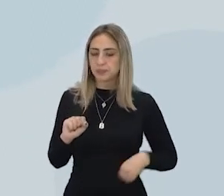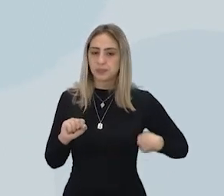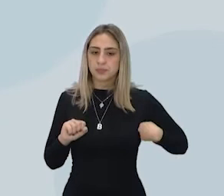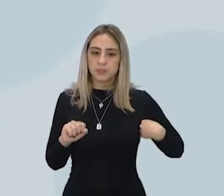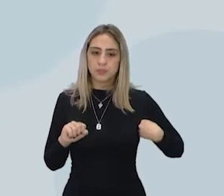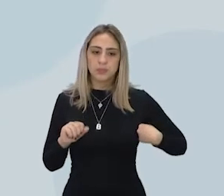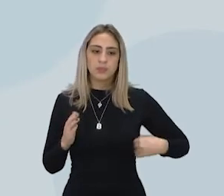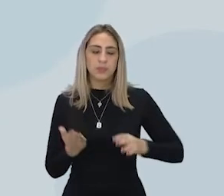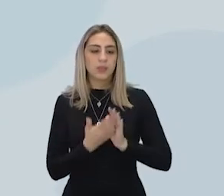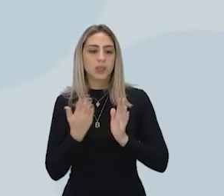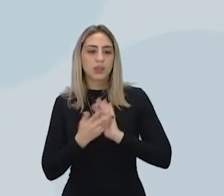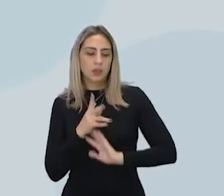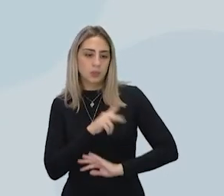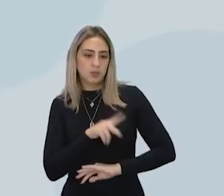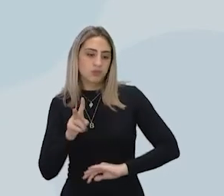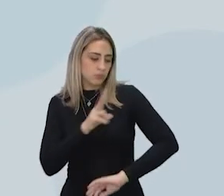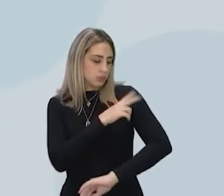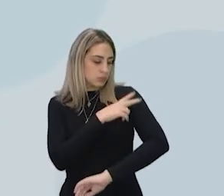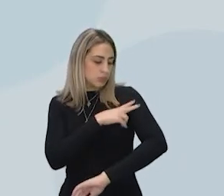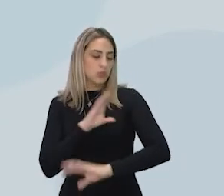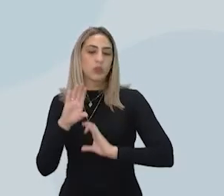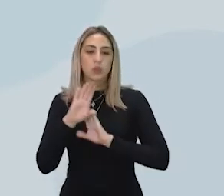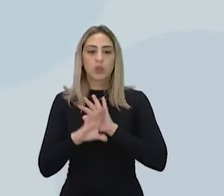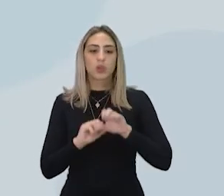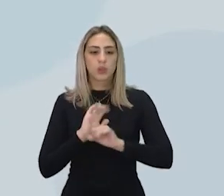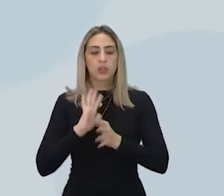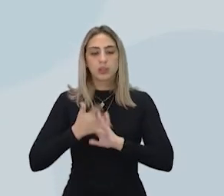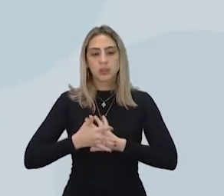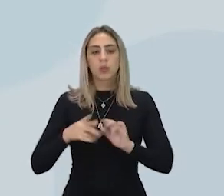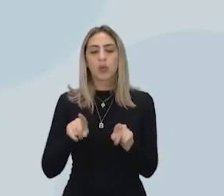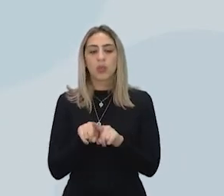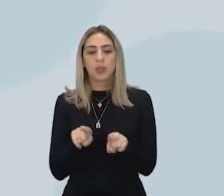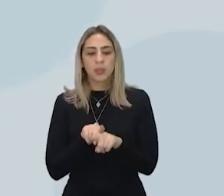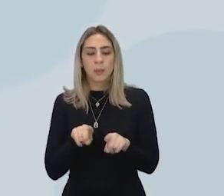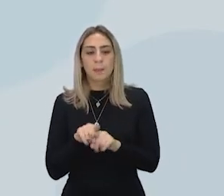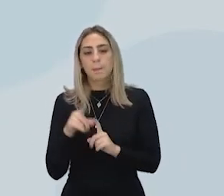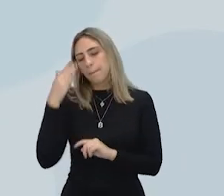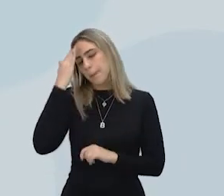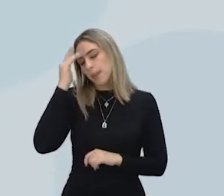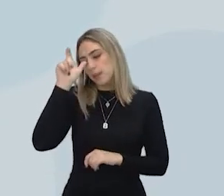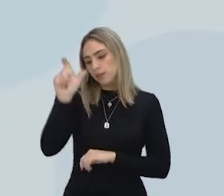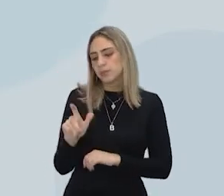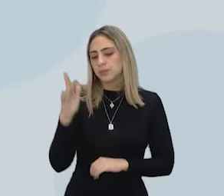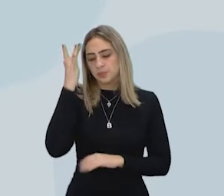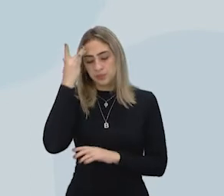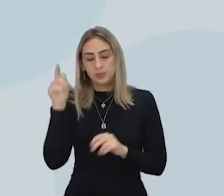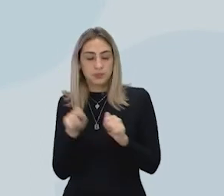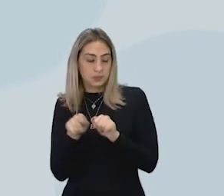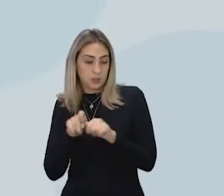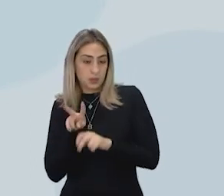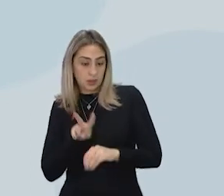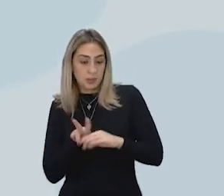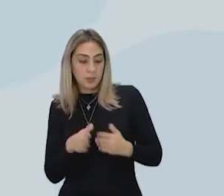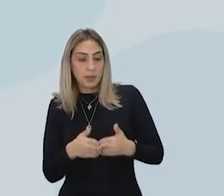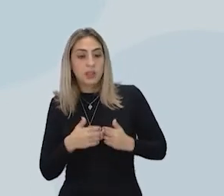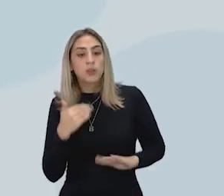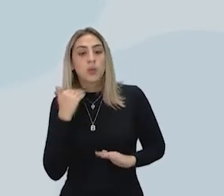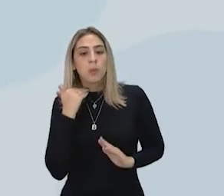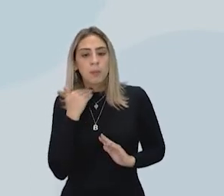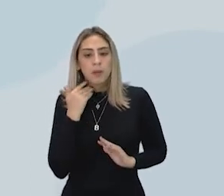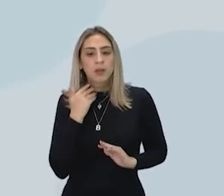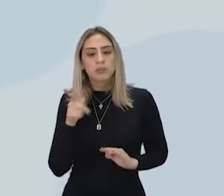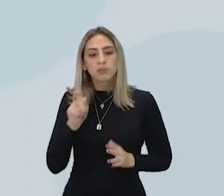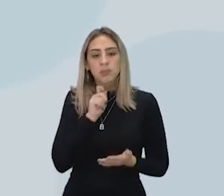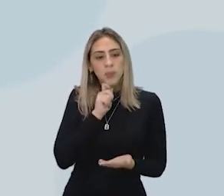caderno do professor aí da 2ª série, o Currículo em Ação. Então, sabemos que quando uma pessoa faz um empréstimo no banco, esta deve